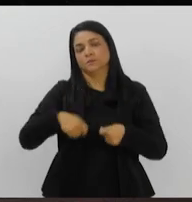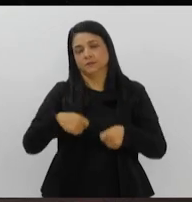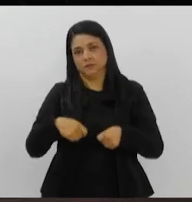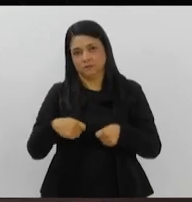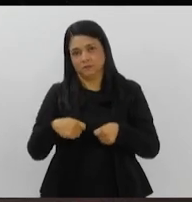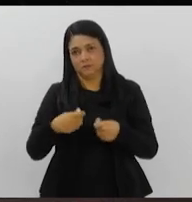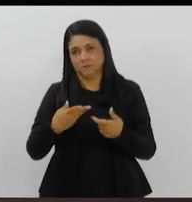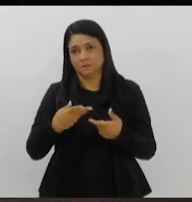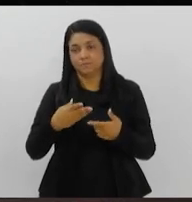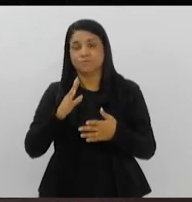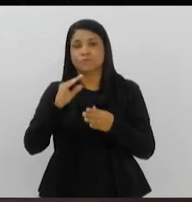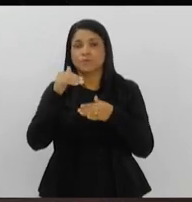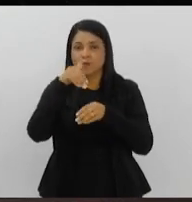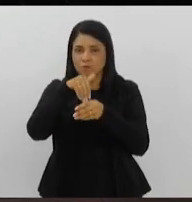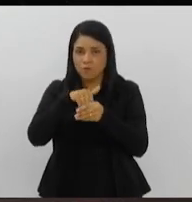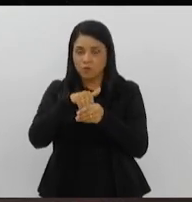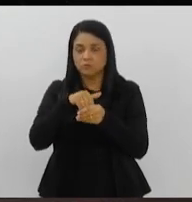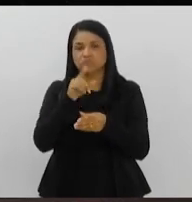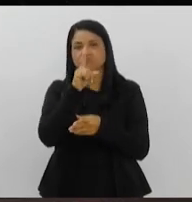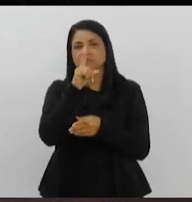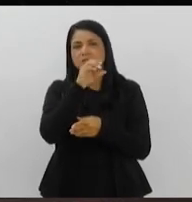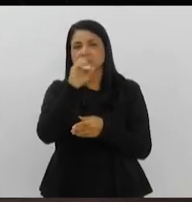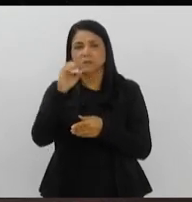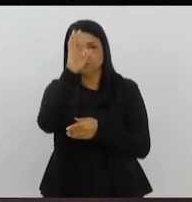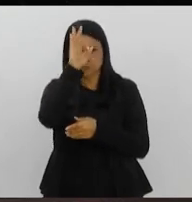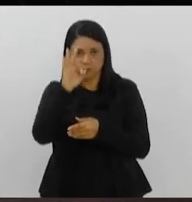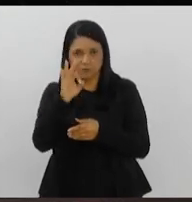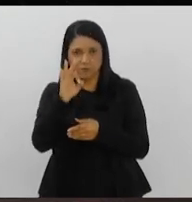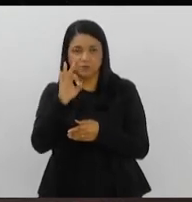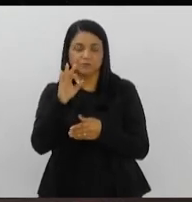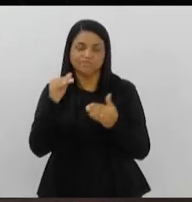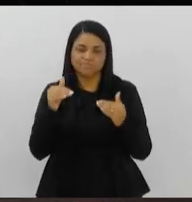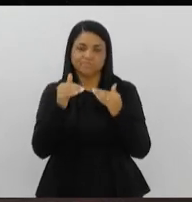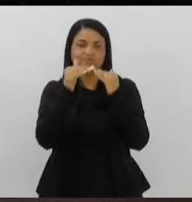é 100% favorável ao projeto